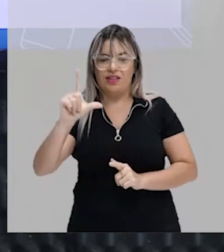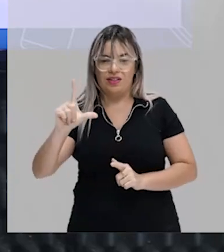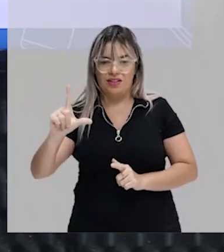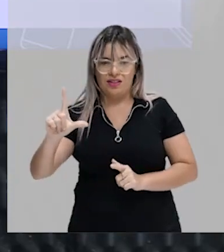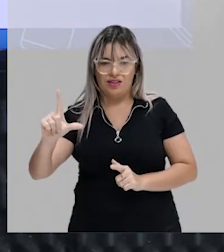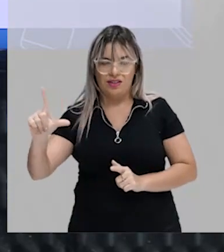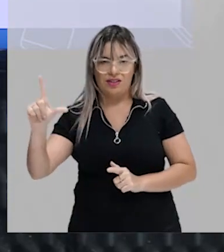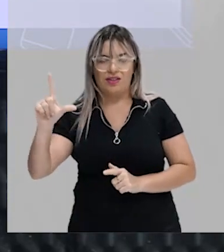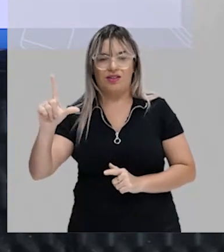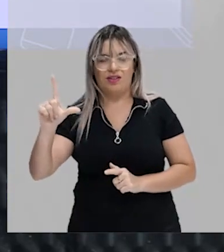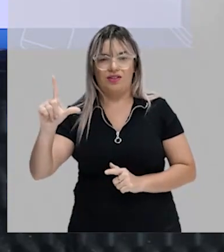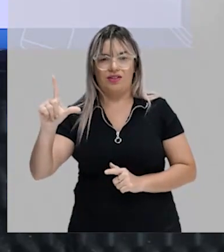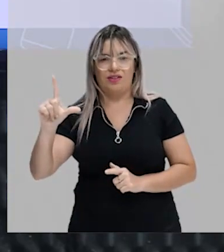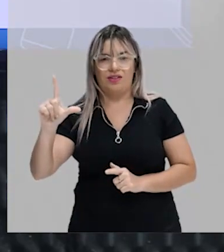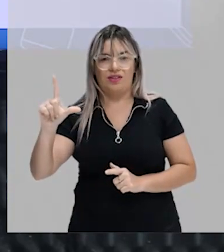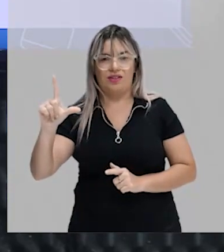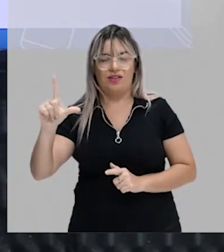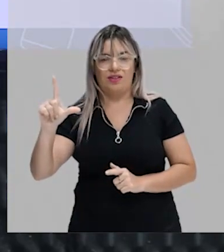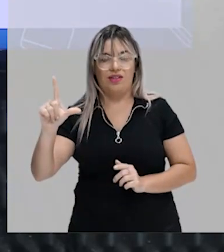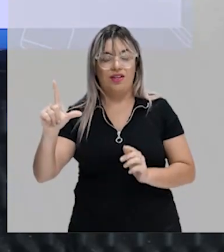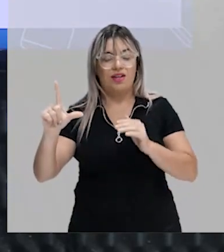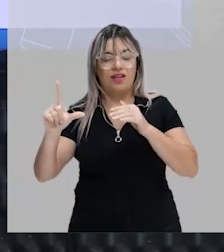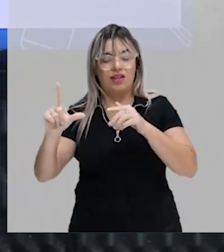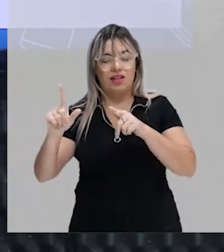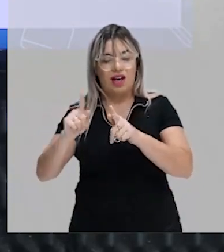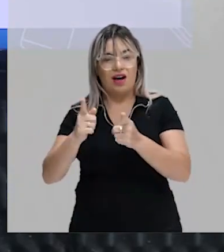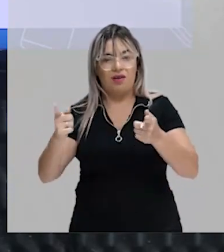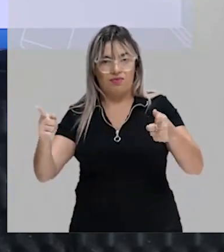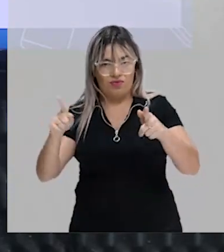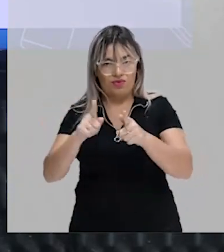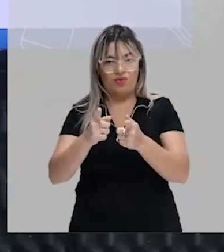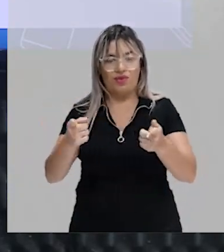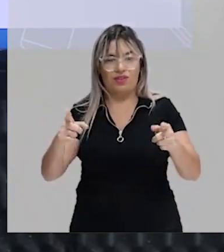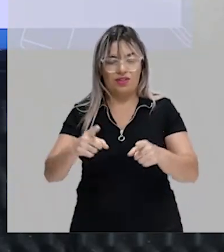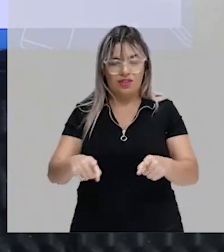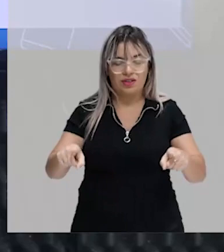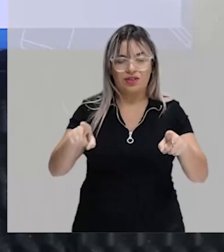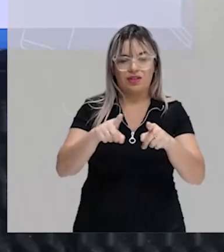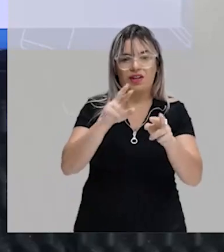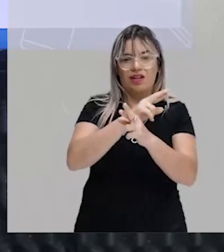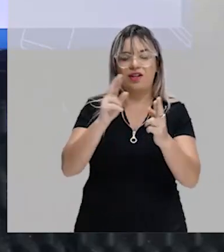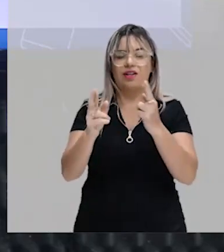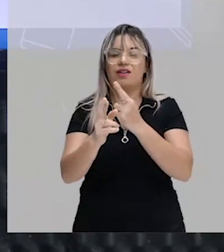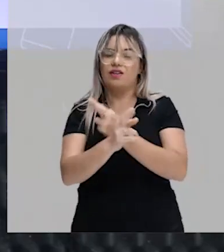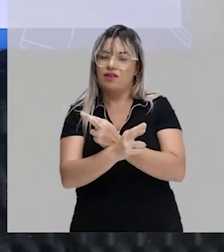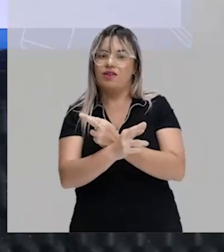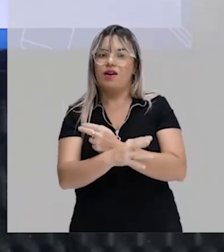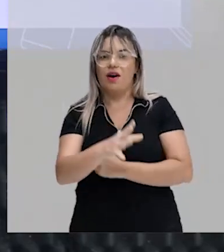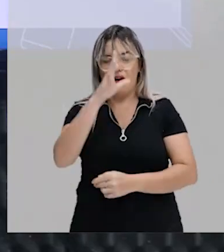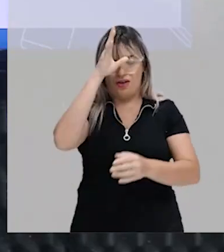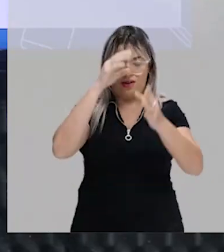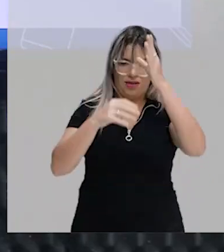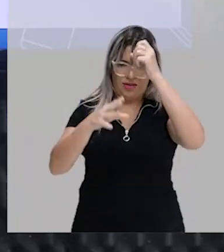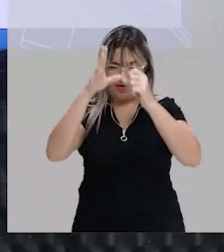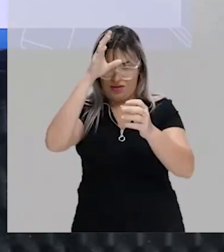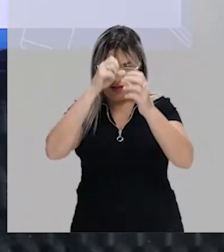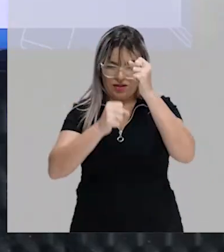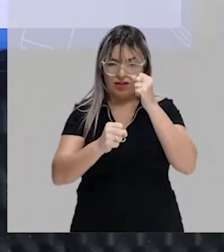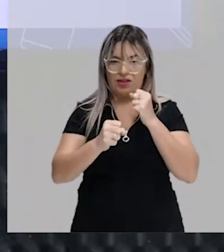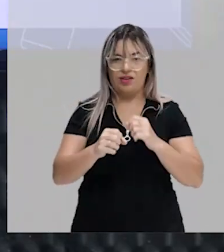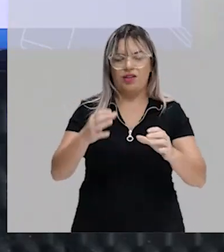a música não foge disso, nós vamos aprendendo os estilos, as épocas. Por isso aqui nós a gente está cantando, a gente está